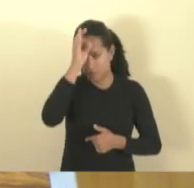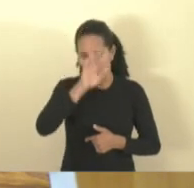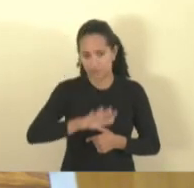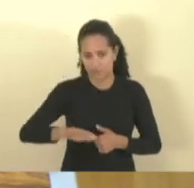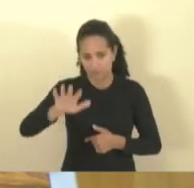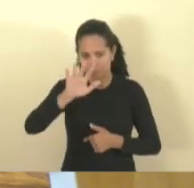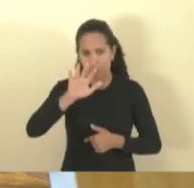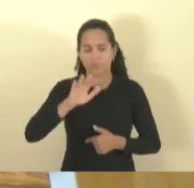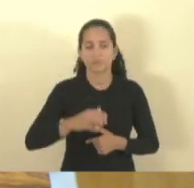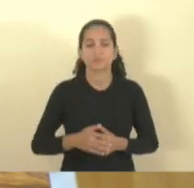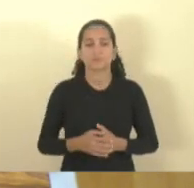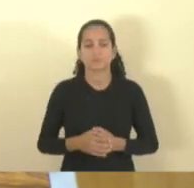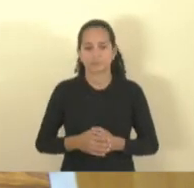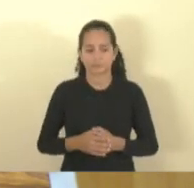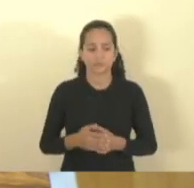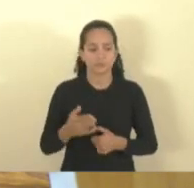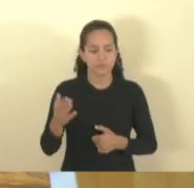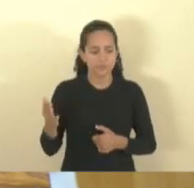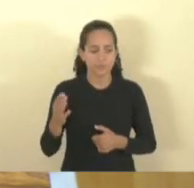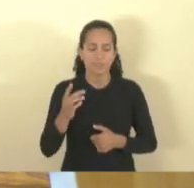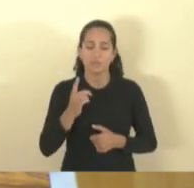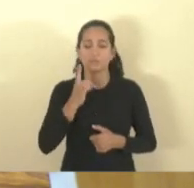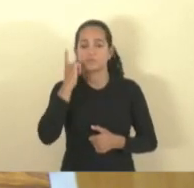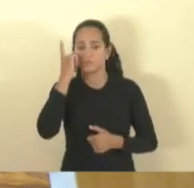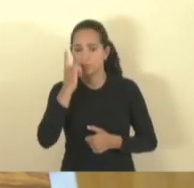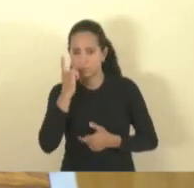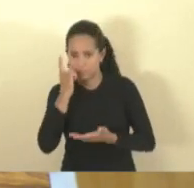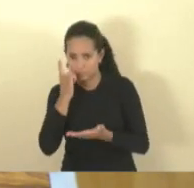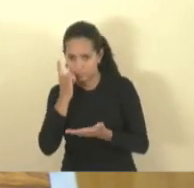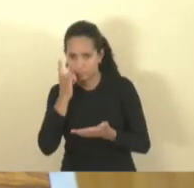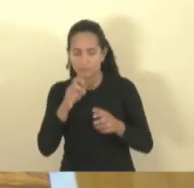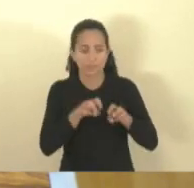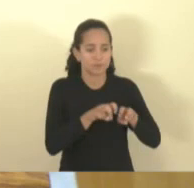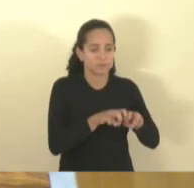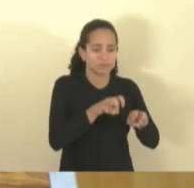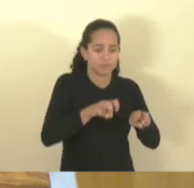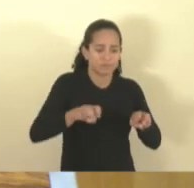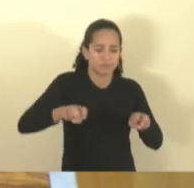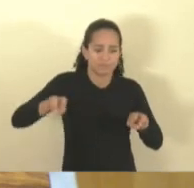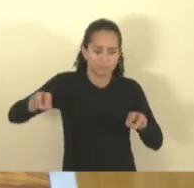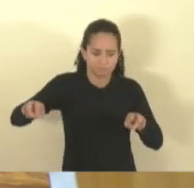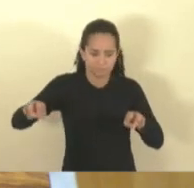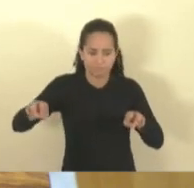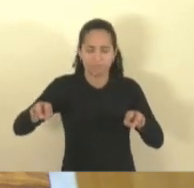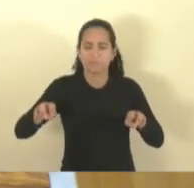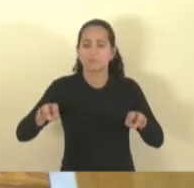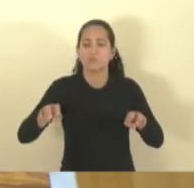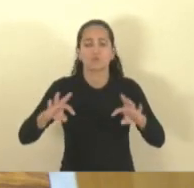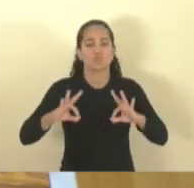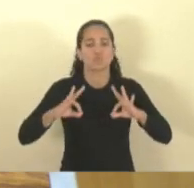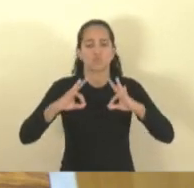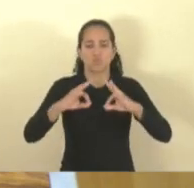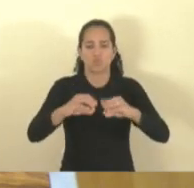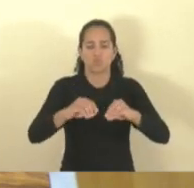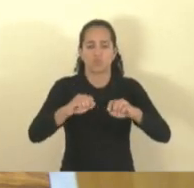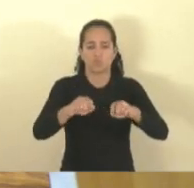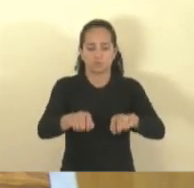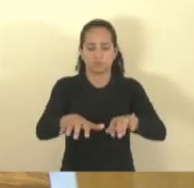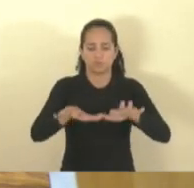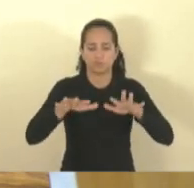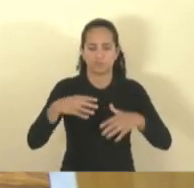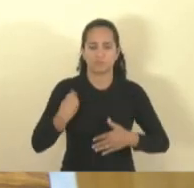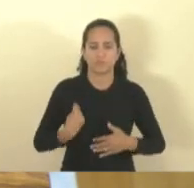Então, deputada, membros da mesa, a todas e todos presentes hoje, parabéns,